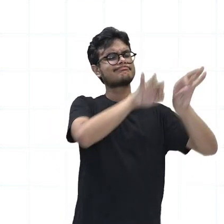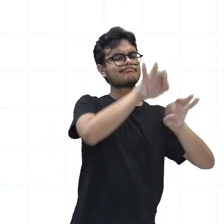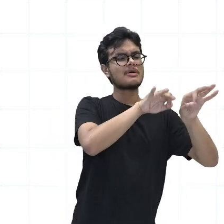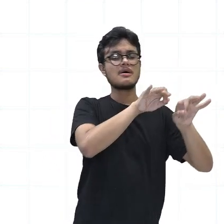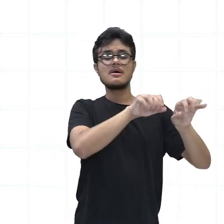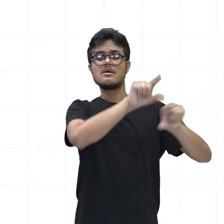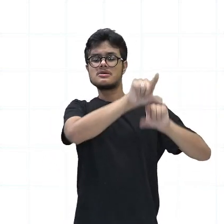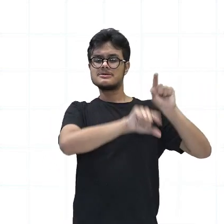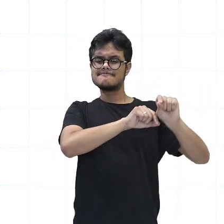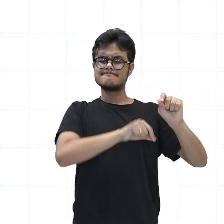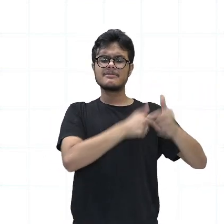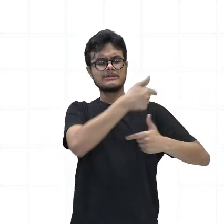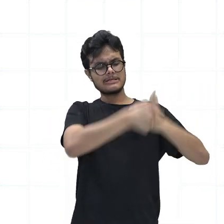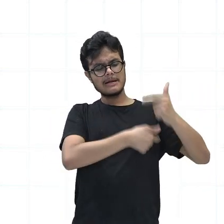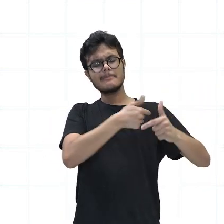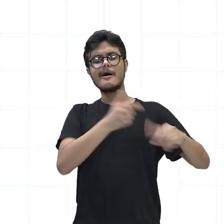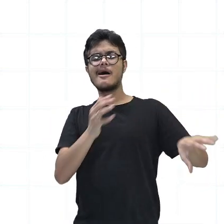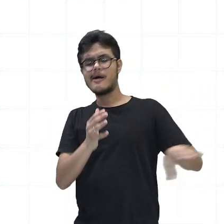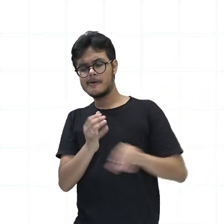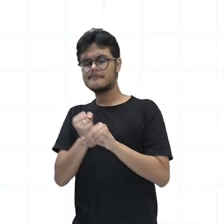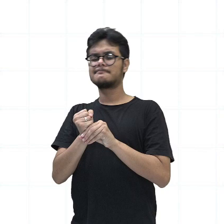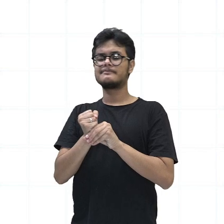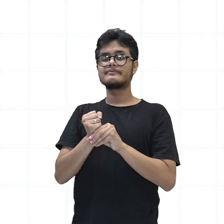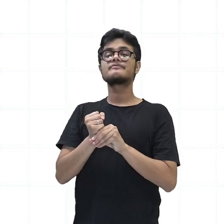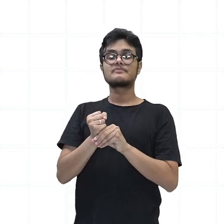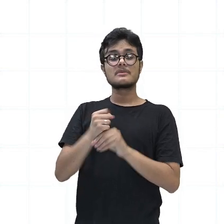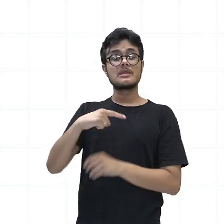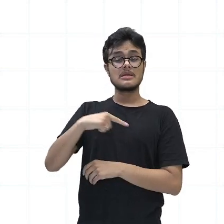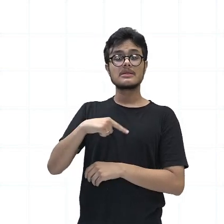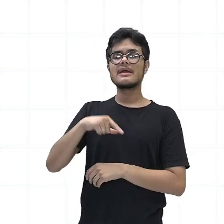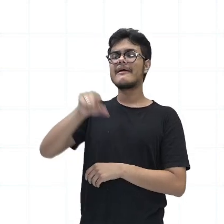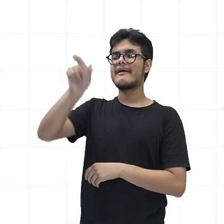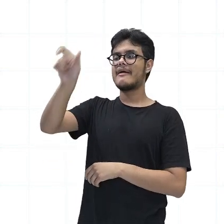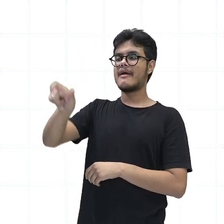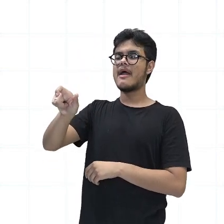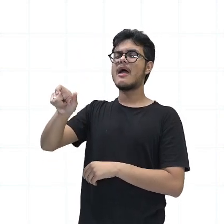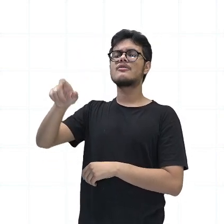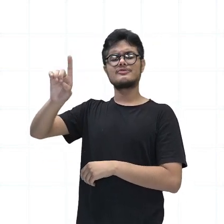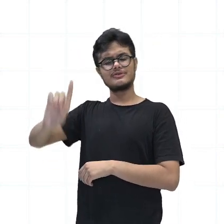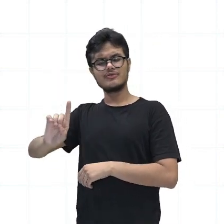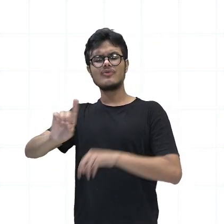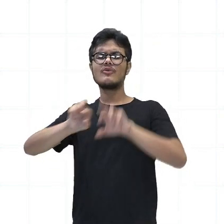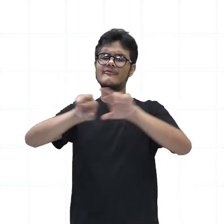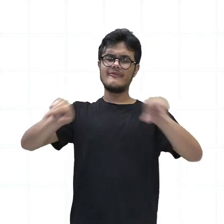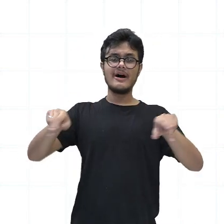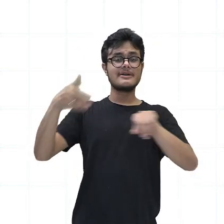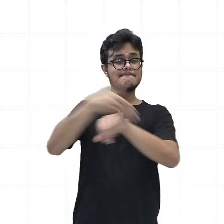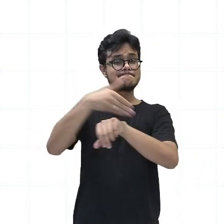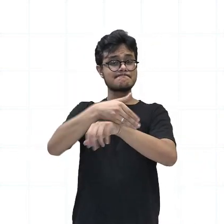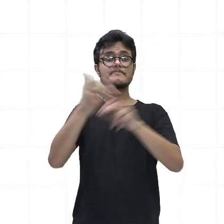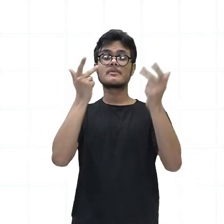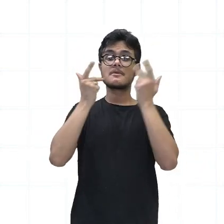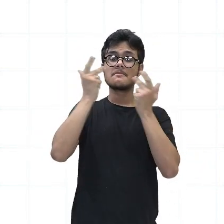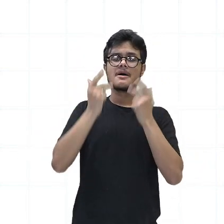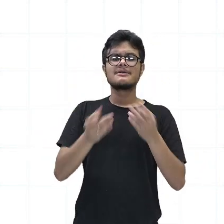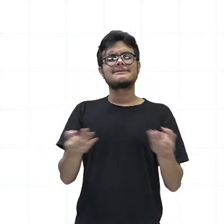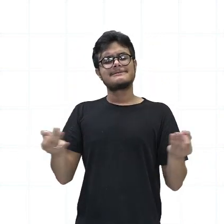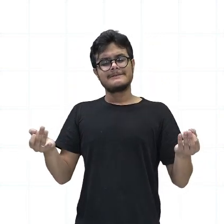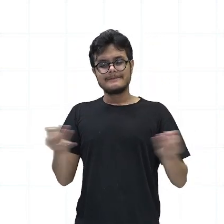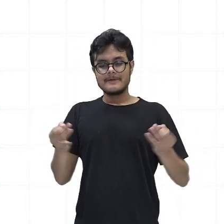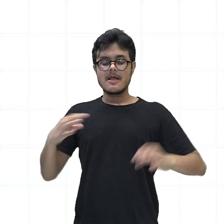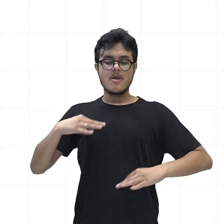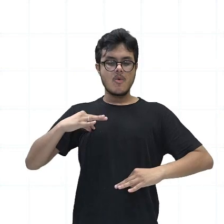trabalham em estreita colaboração com o diretor e outros membros da equipe de produção para garantir que